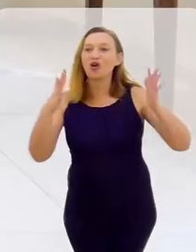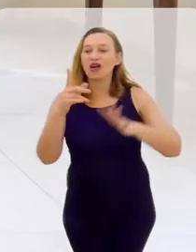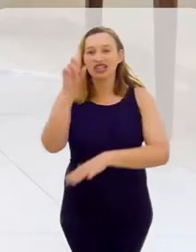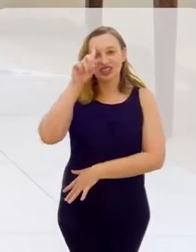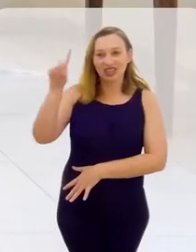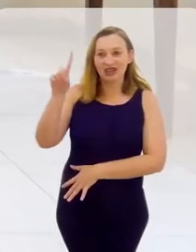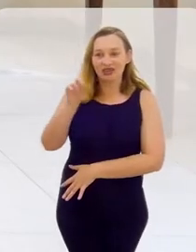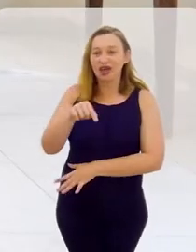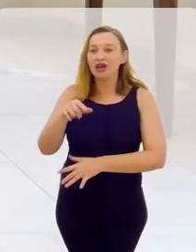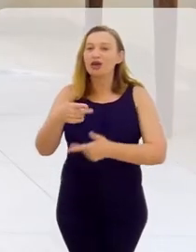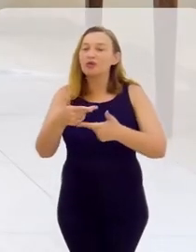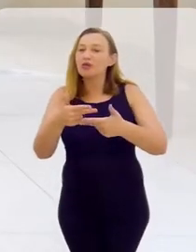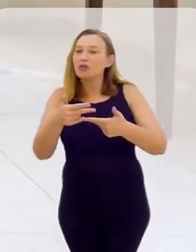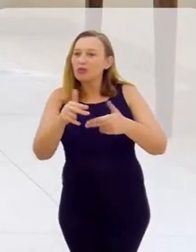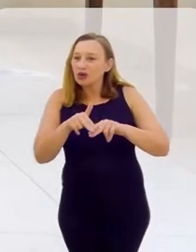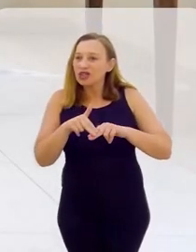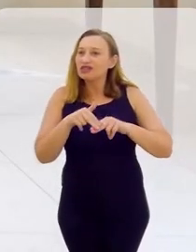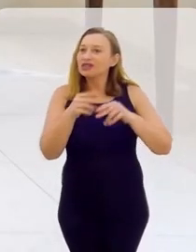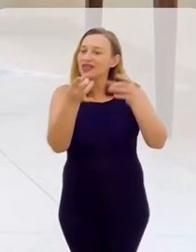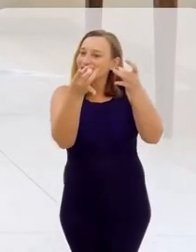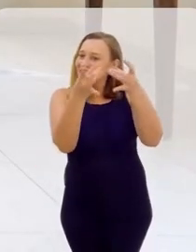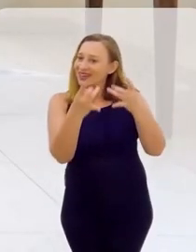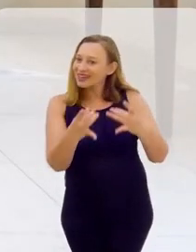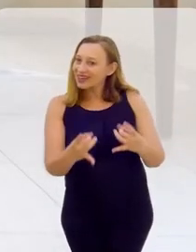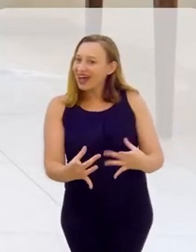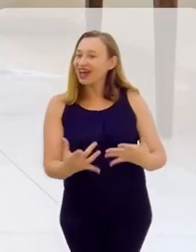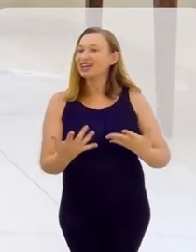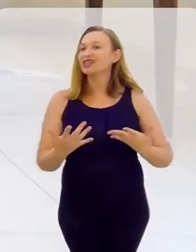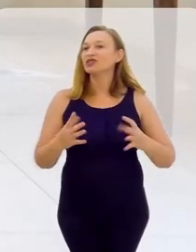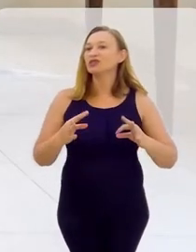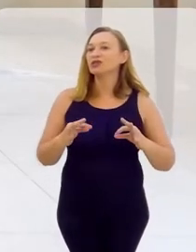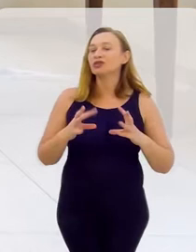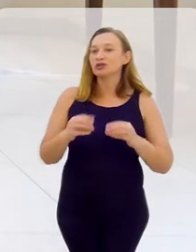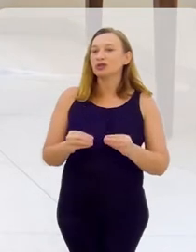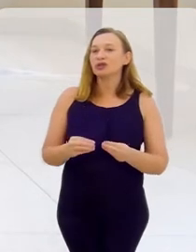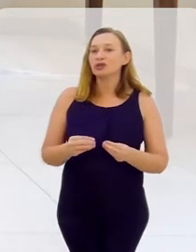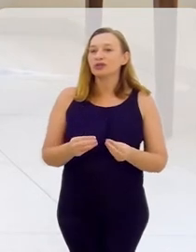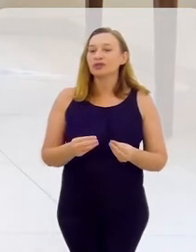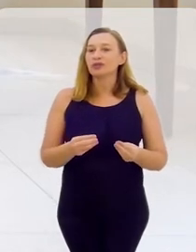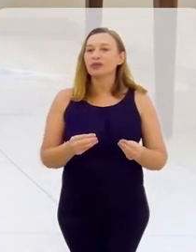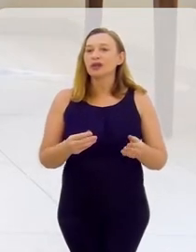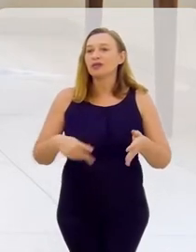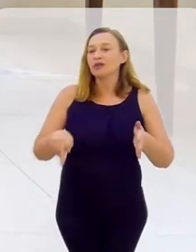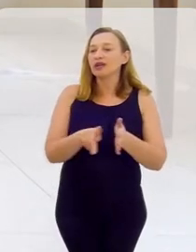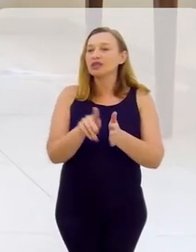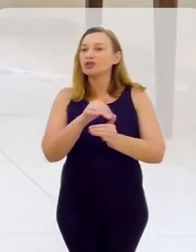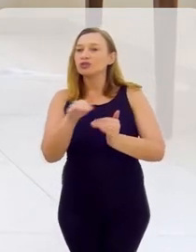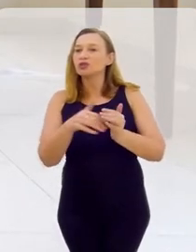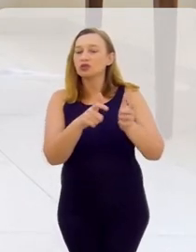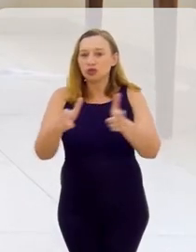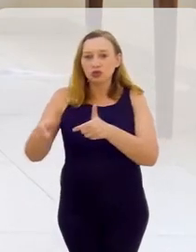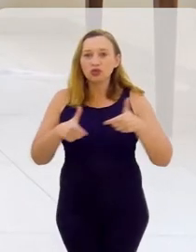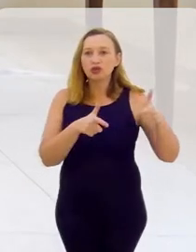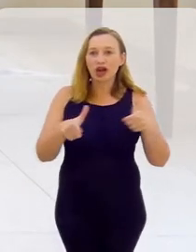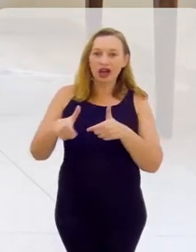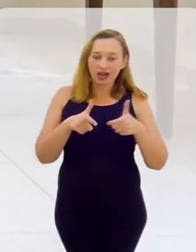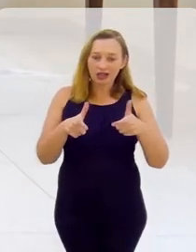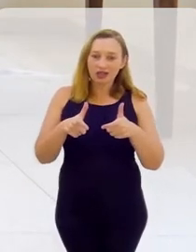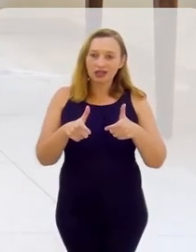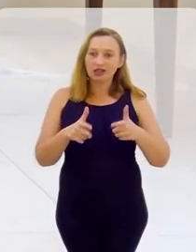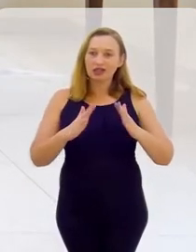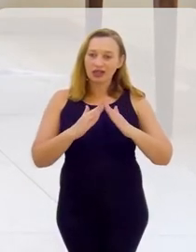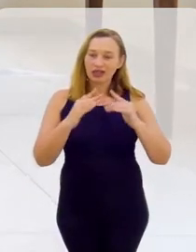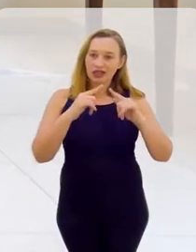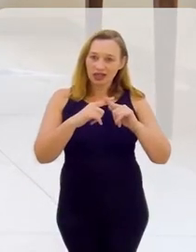Deus, né? Por isso que tem esses detalhes, esse requinte. Nós encontramos Deus em todas as partes. Eu já Exatamente. tive a honra de conhecer